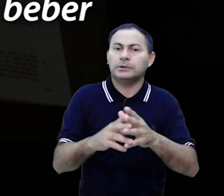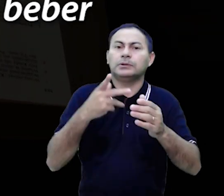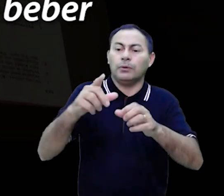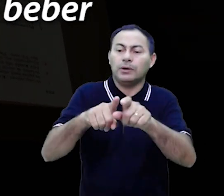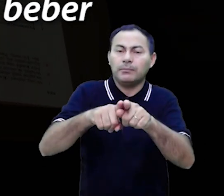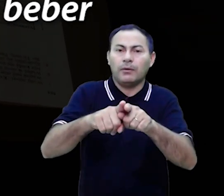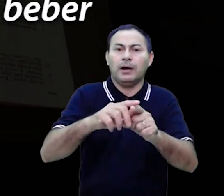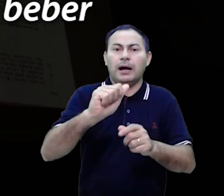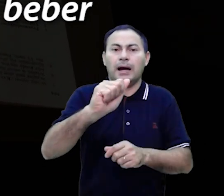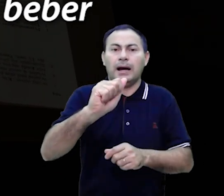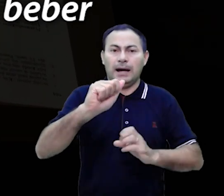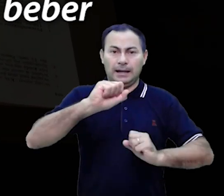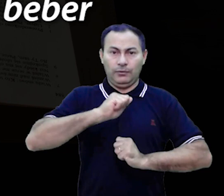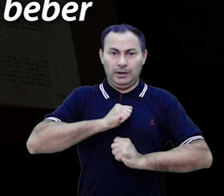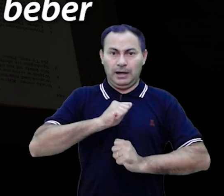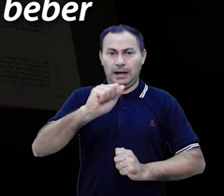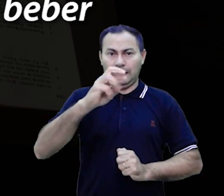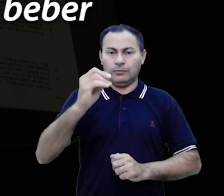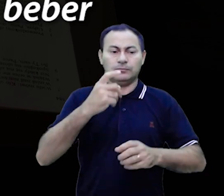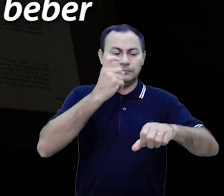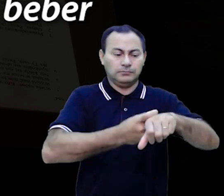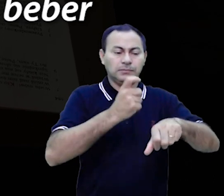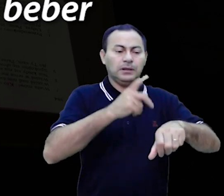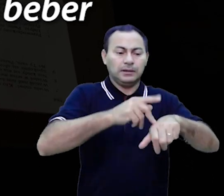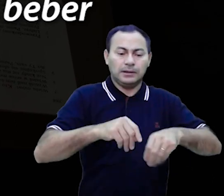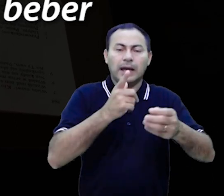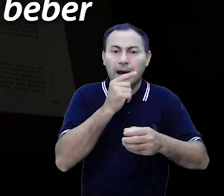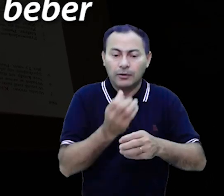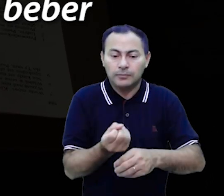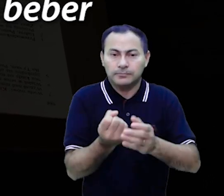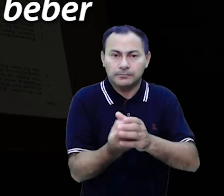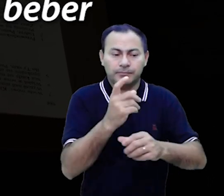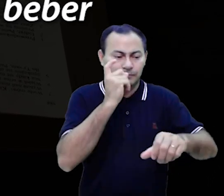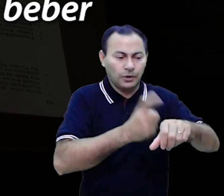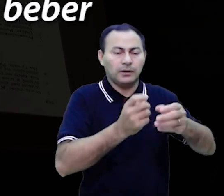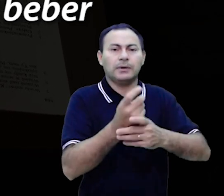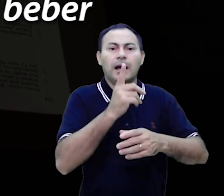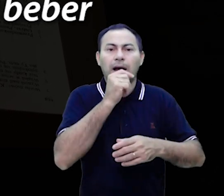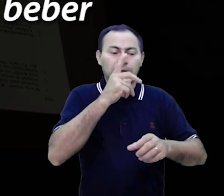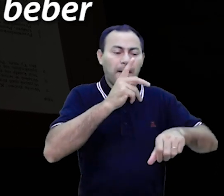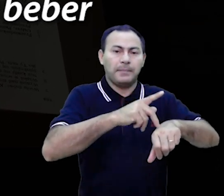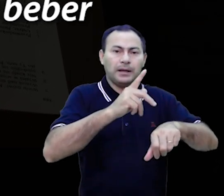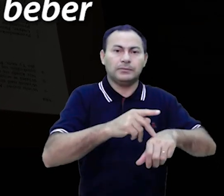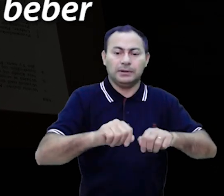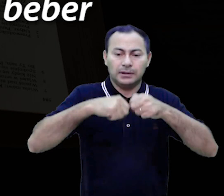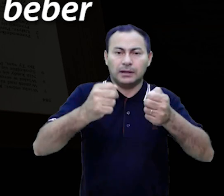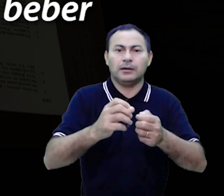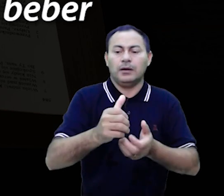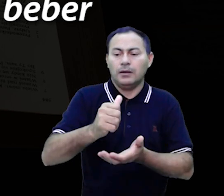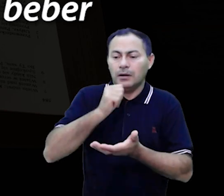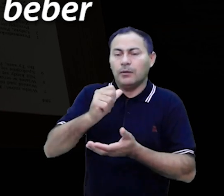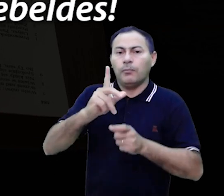tu e teu irmão Arão. Na presença deles ordenei a rocha que dê as suas águas. Assim lhes tirareis água da rocha,